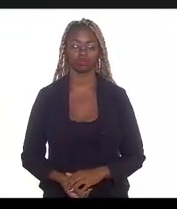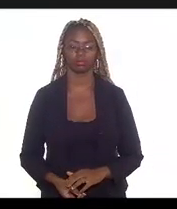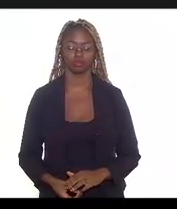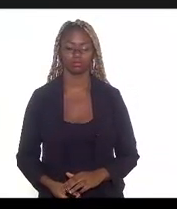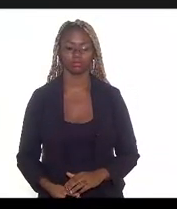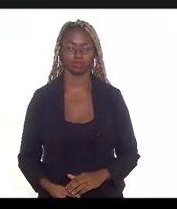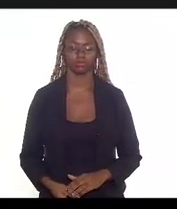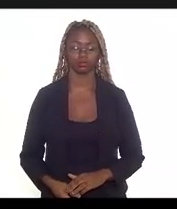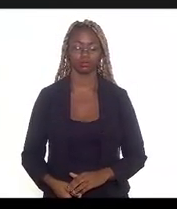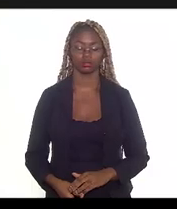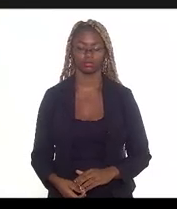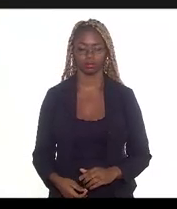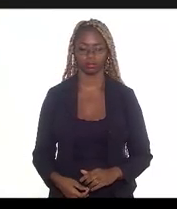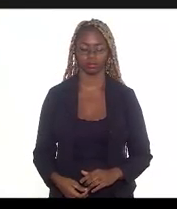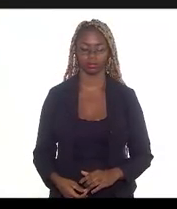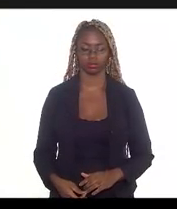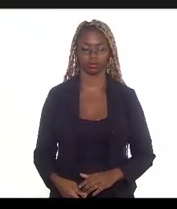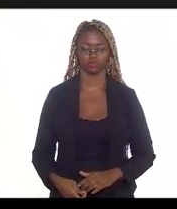objeto. Então,